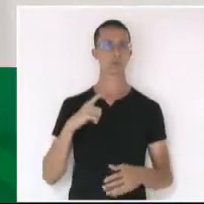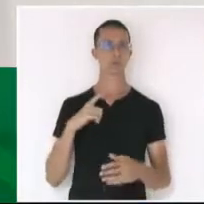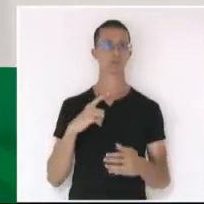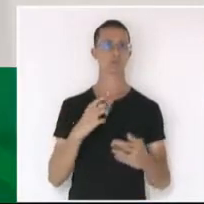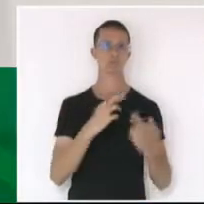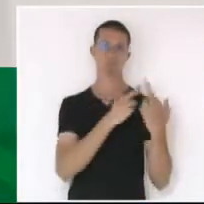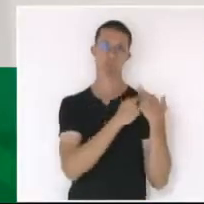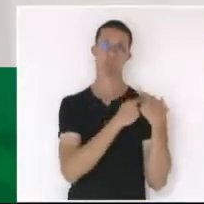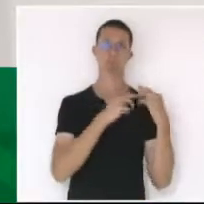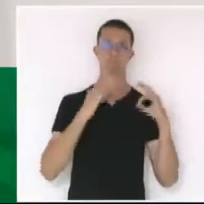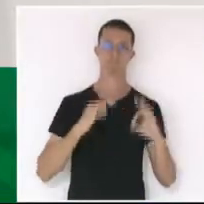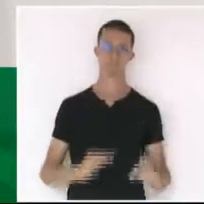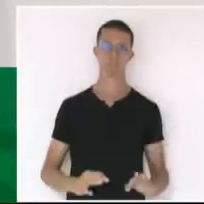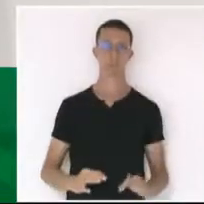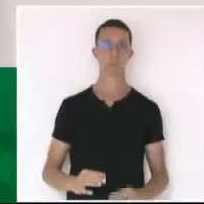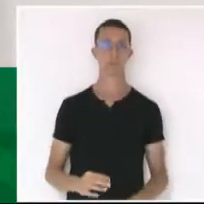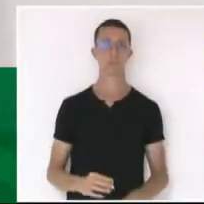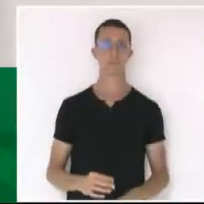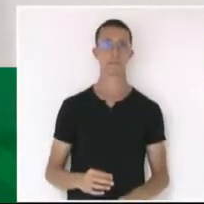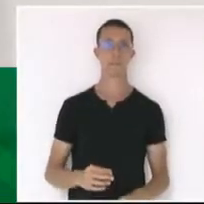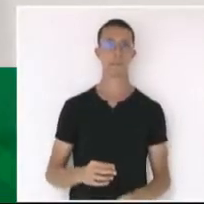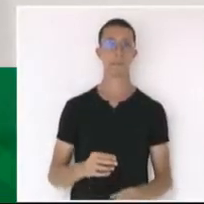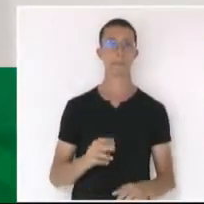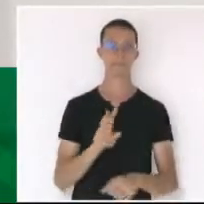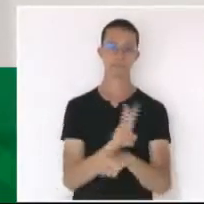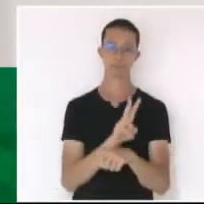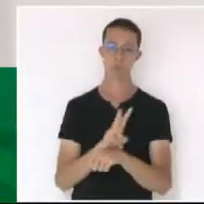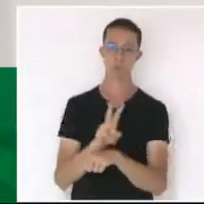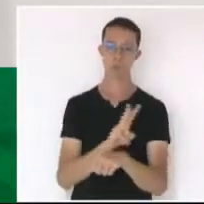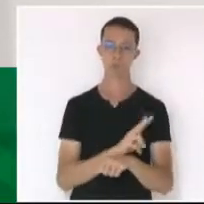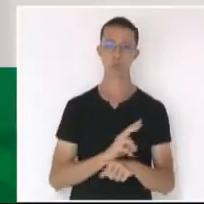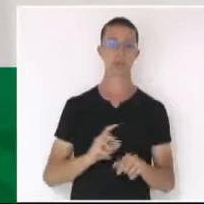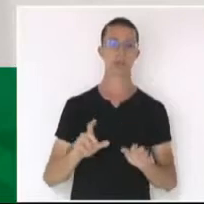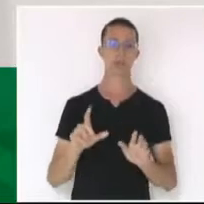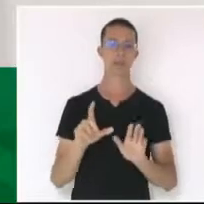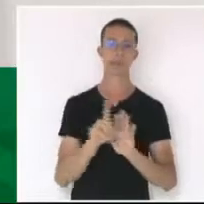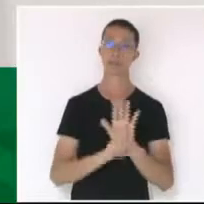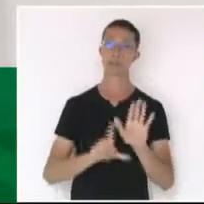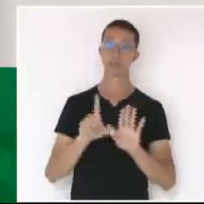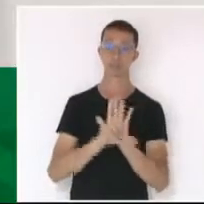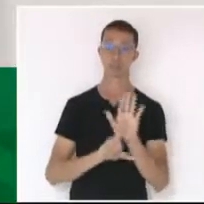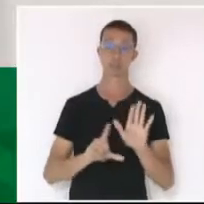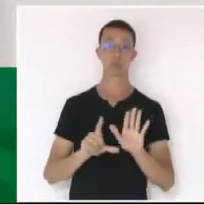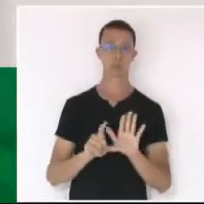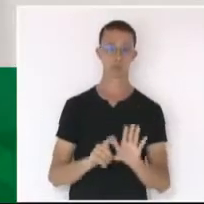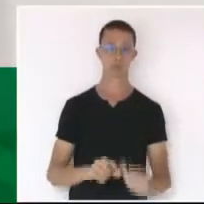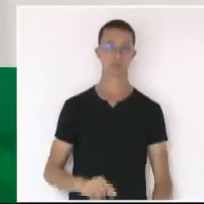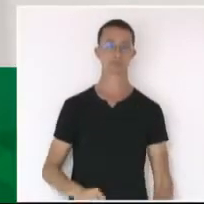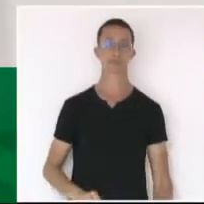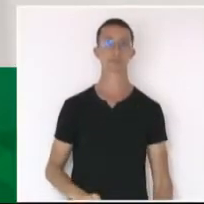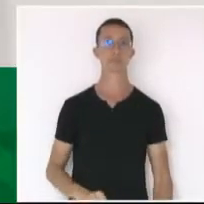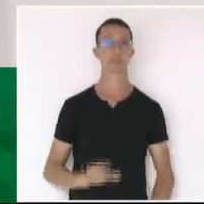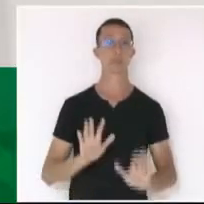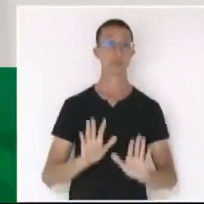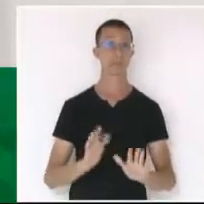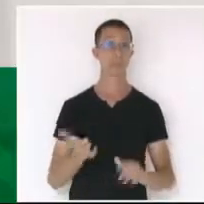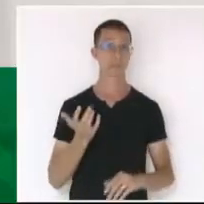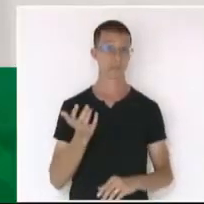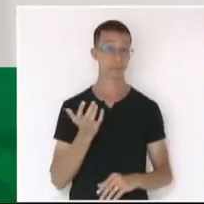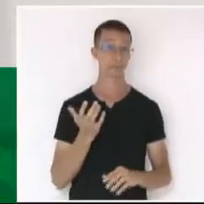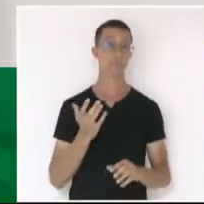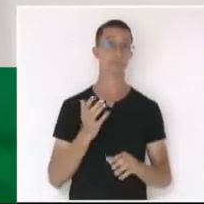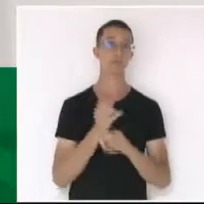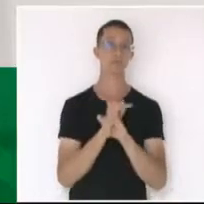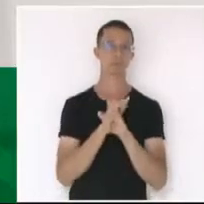e pelo aspecto de cuidar exatamente da legislação porque está cumprindo a legislação mas eu quero fazer esse registro